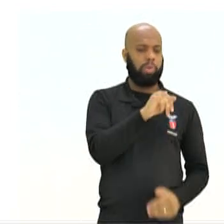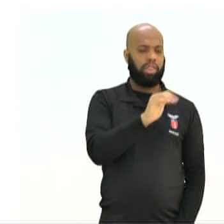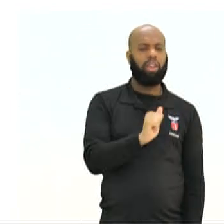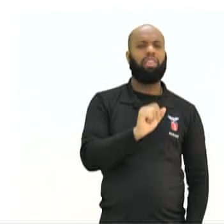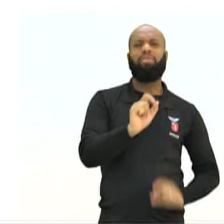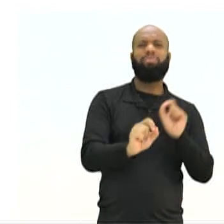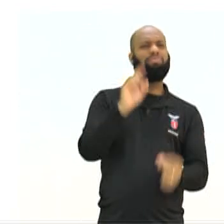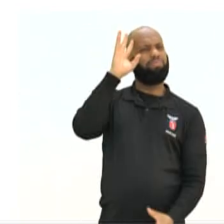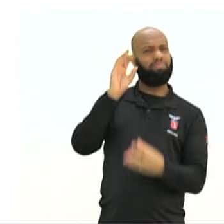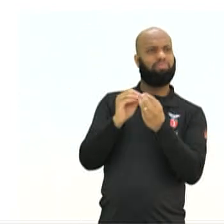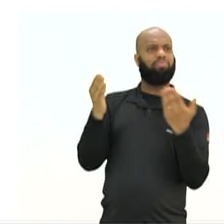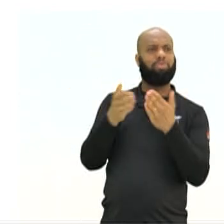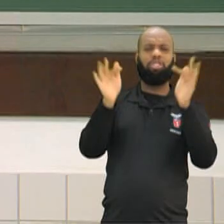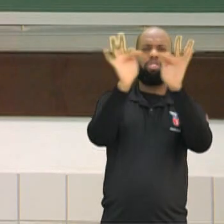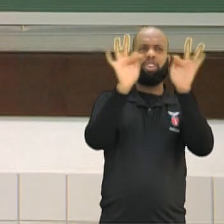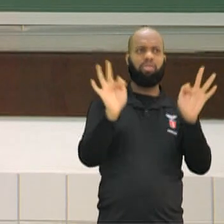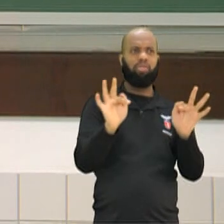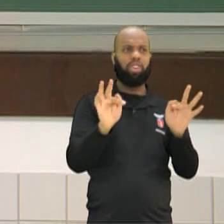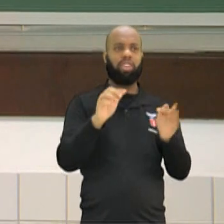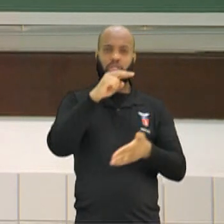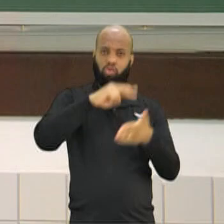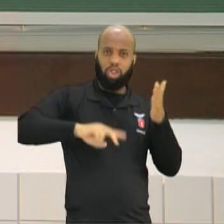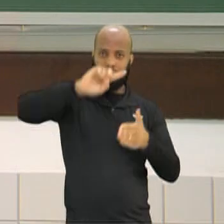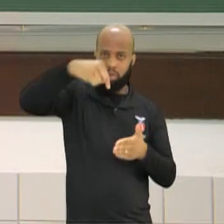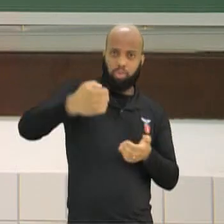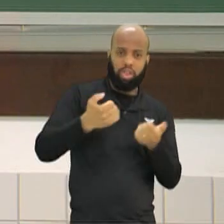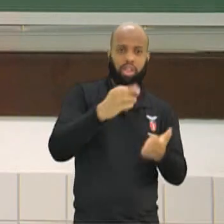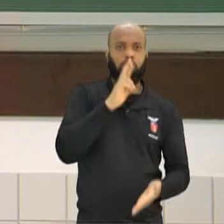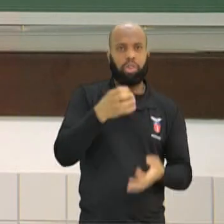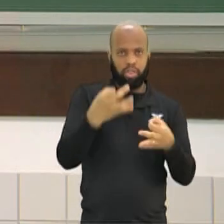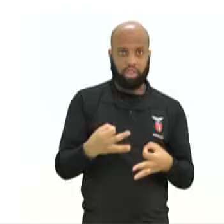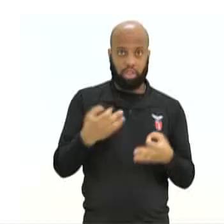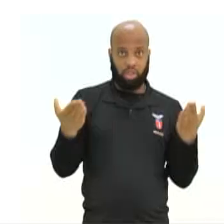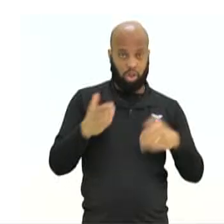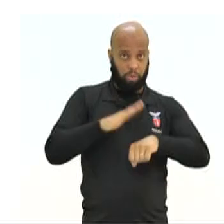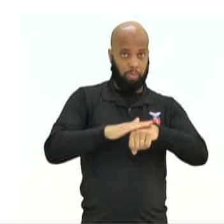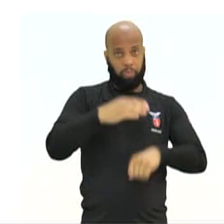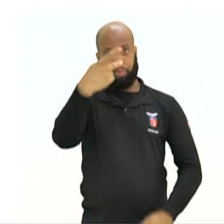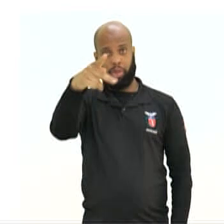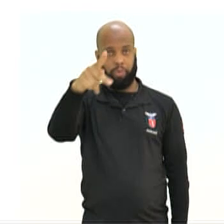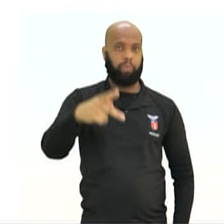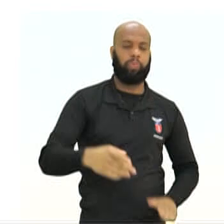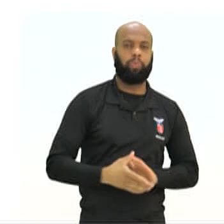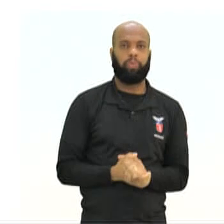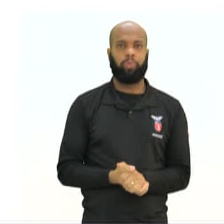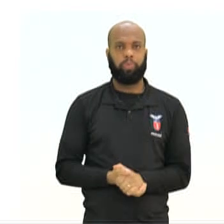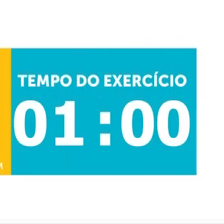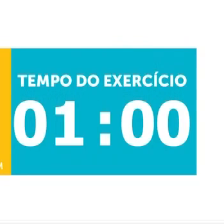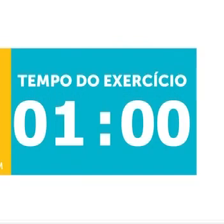que? Eu vou ler essas assertivas daqui a pouco e trago a resposta para vocês, certo?